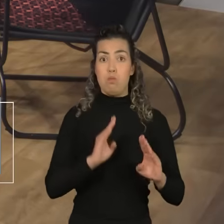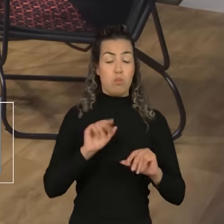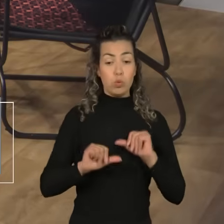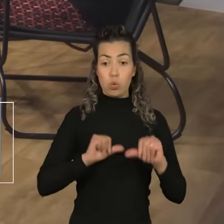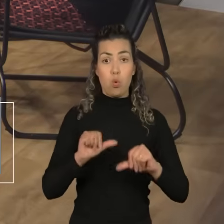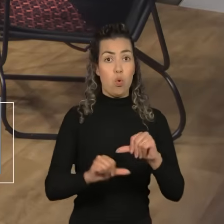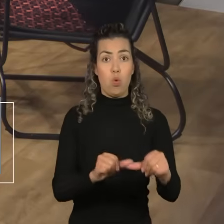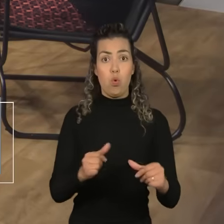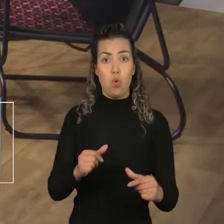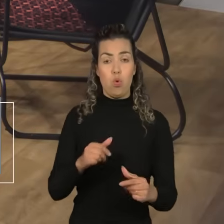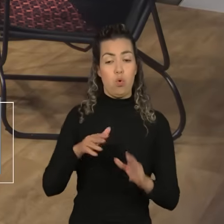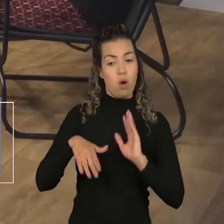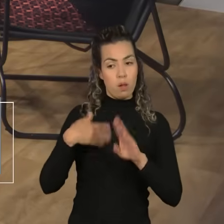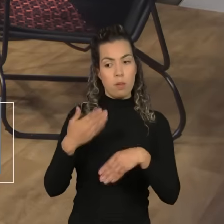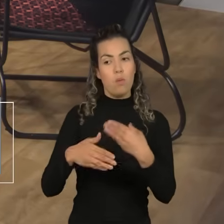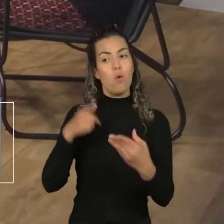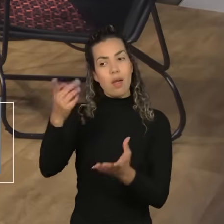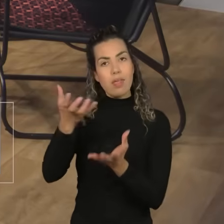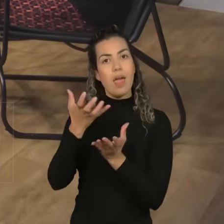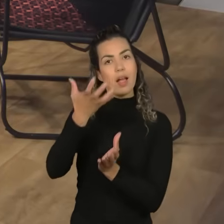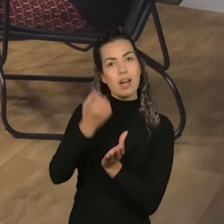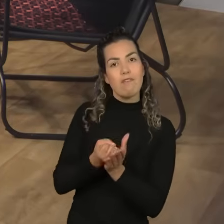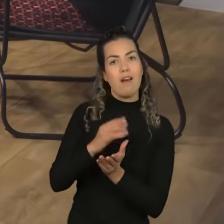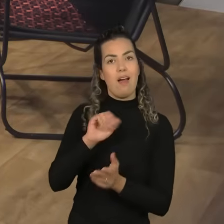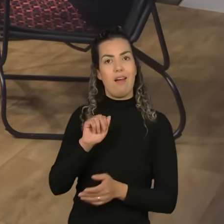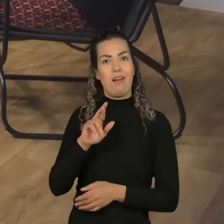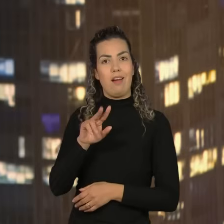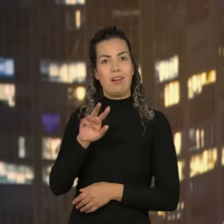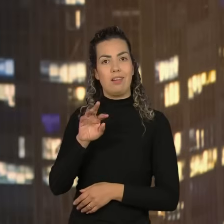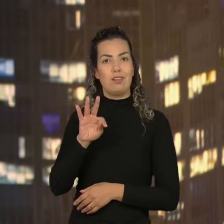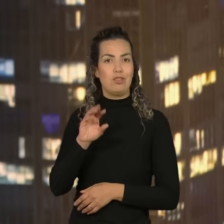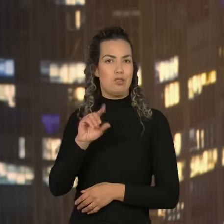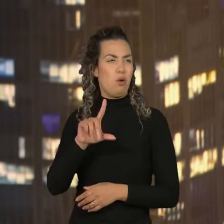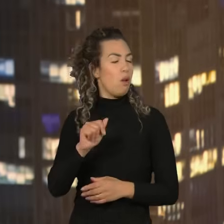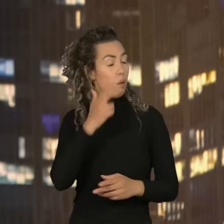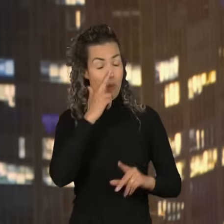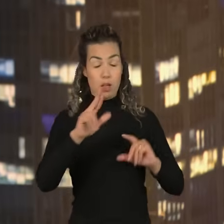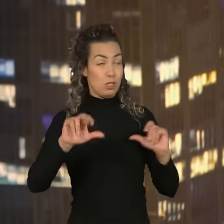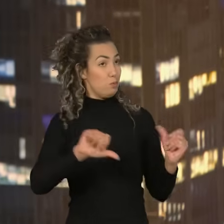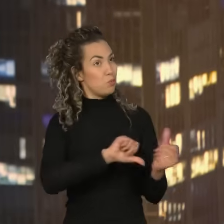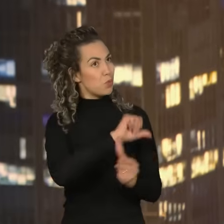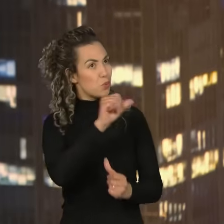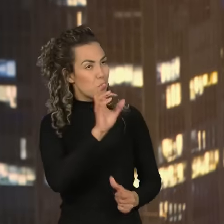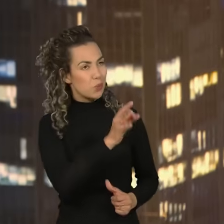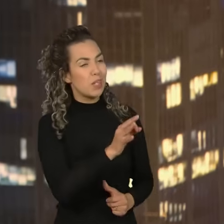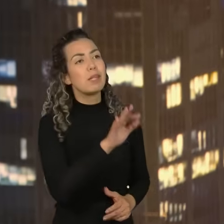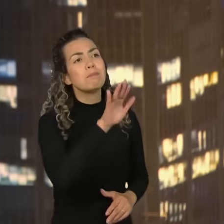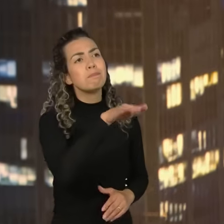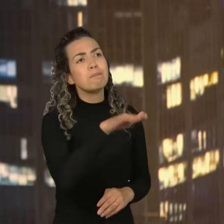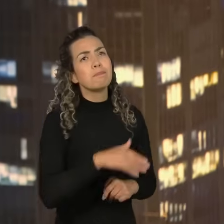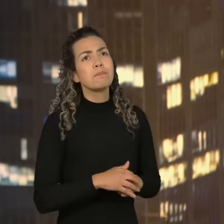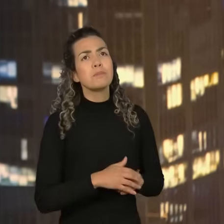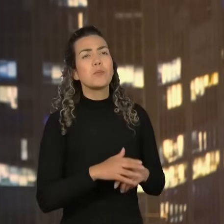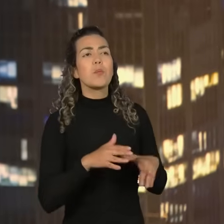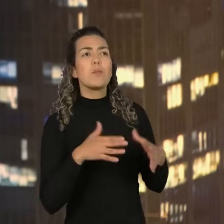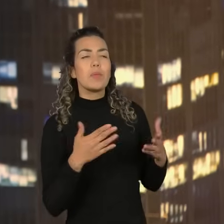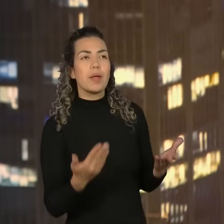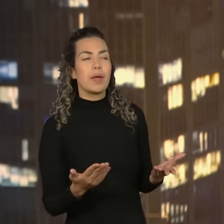o Cartola lindamente, né? Assim. O mundo é um moinho, né? Professora, quando